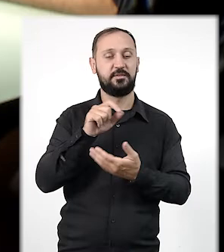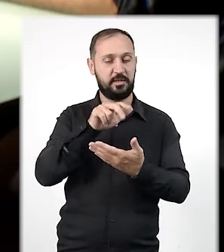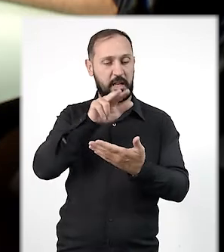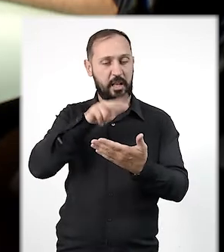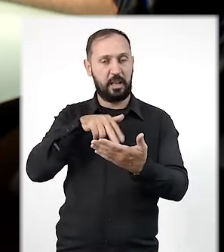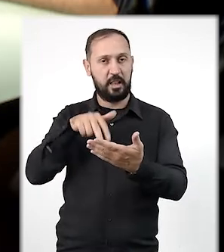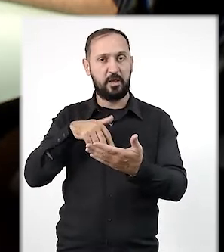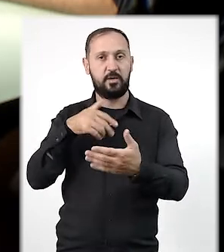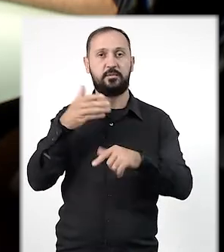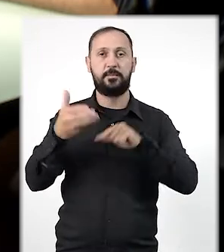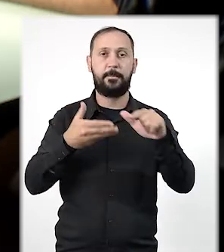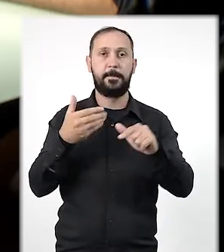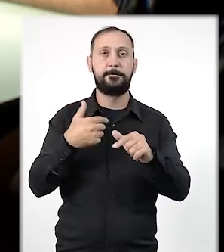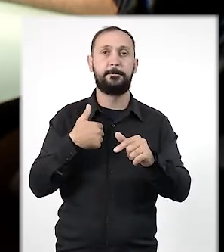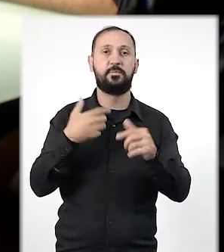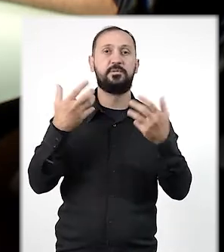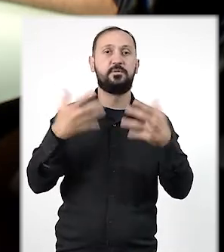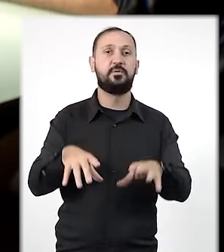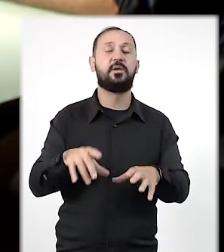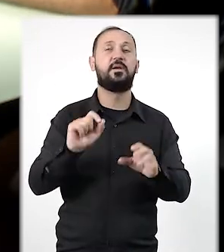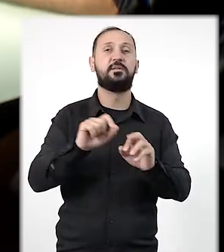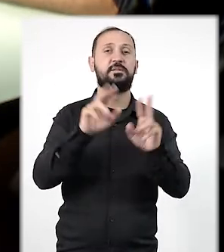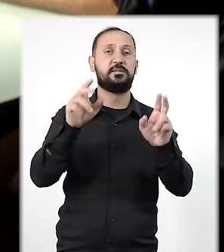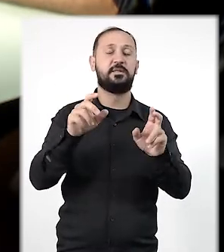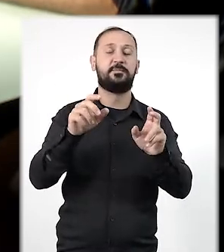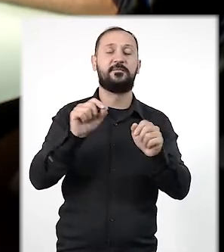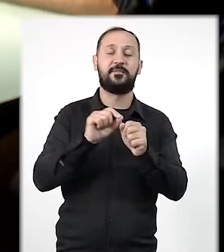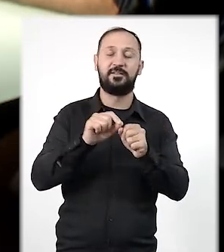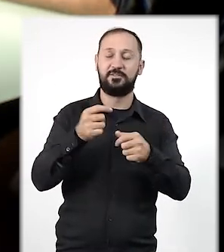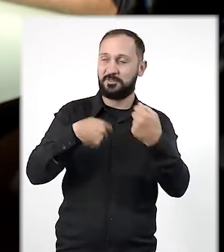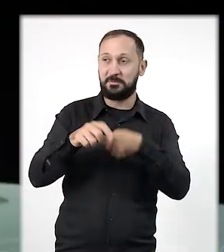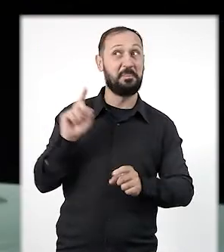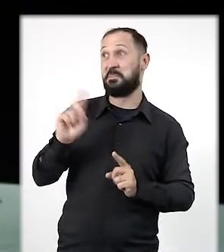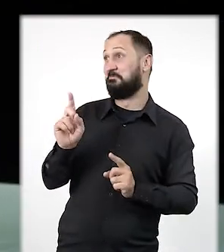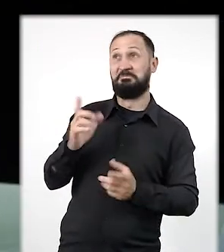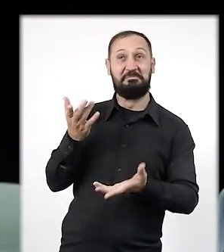faz a leitura do trabalho, porque não se espera isso de um administrador. Não.